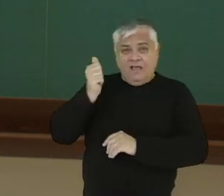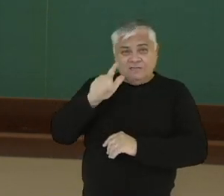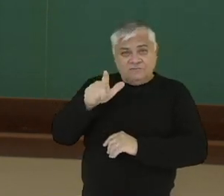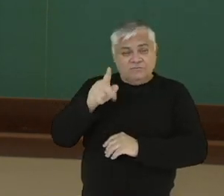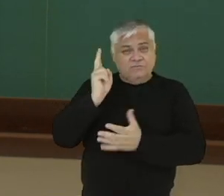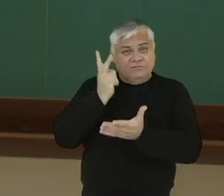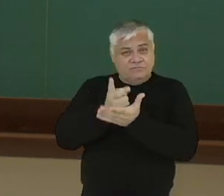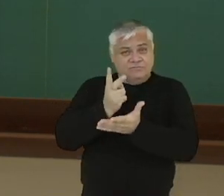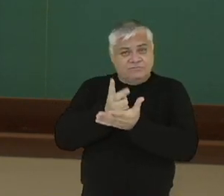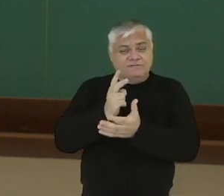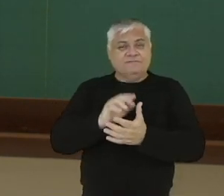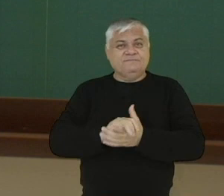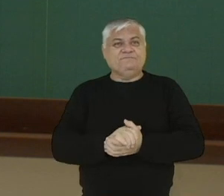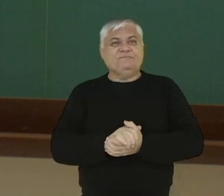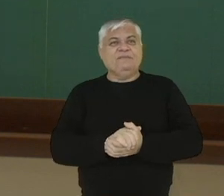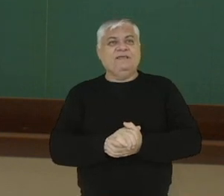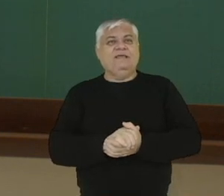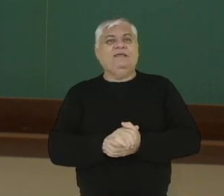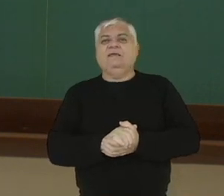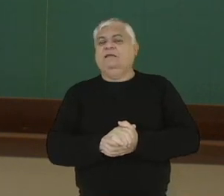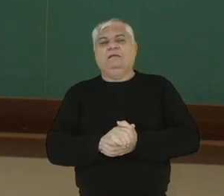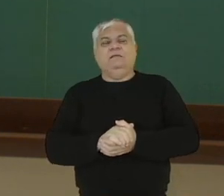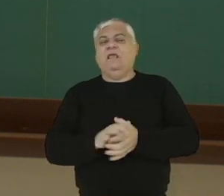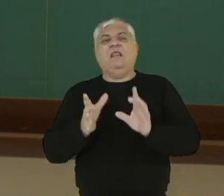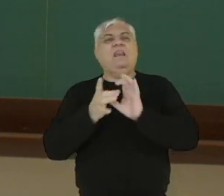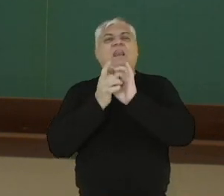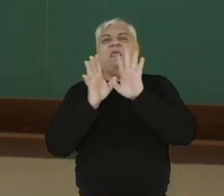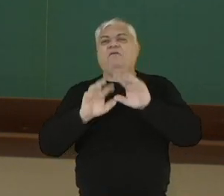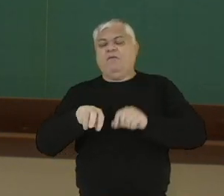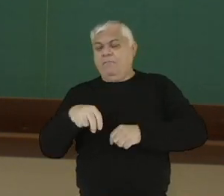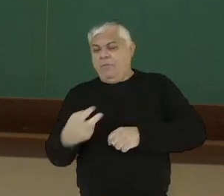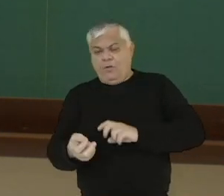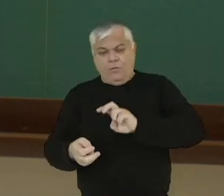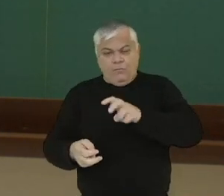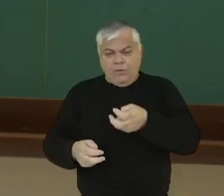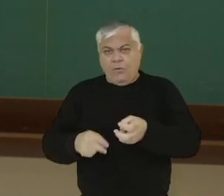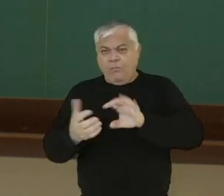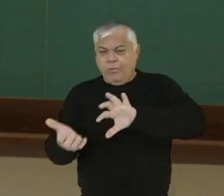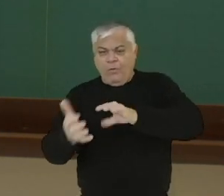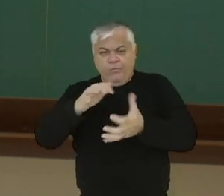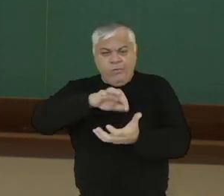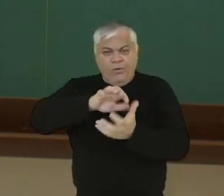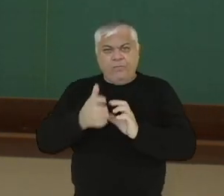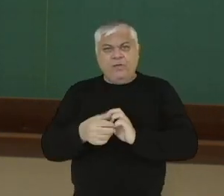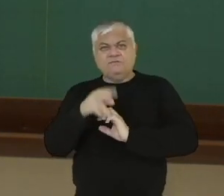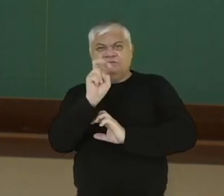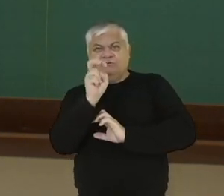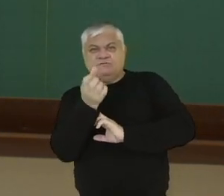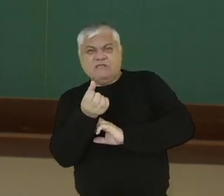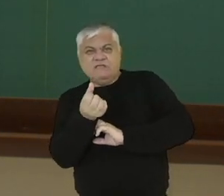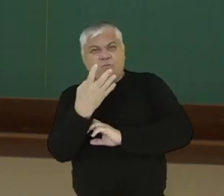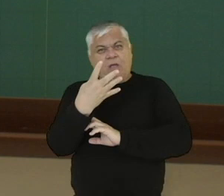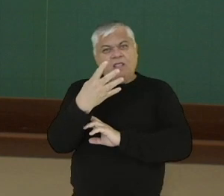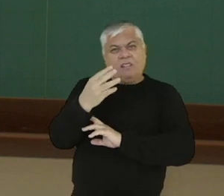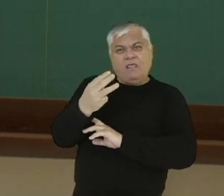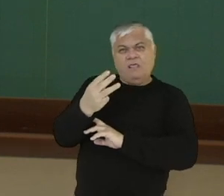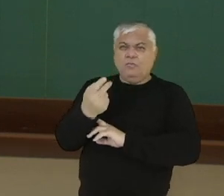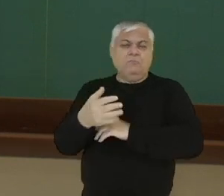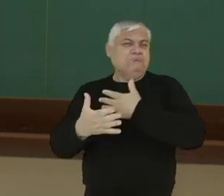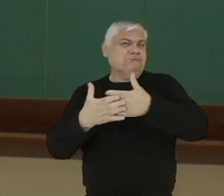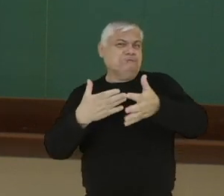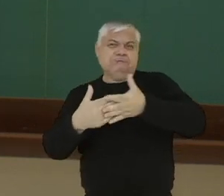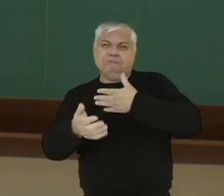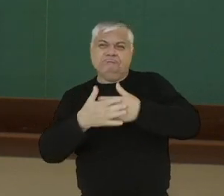6. Quando o dado é honesto, um dado comum desses que você conhece, todas as faces têm a mesma possibilidade de